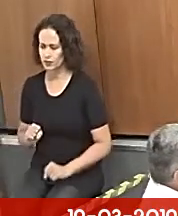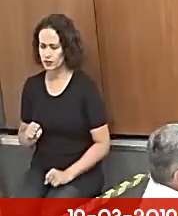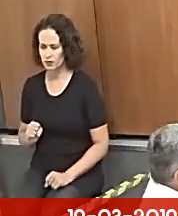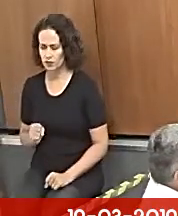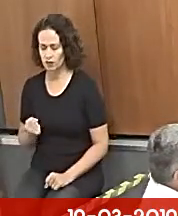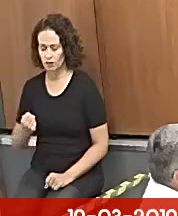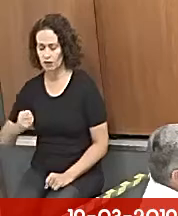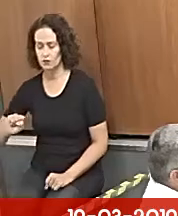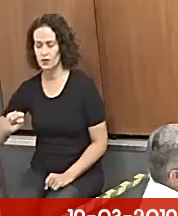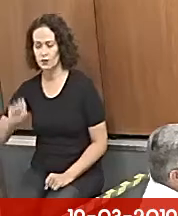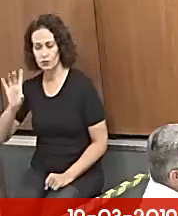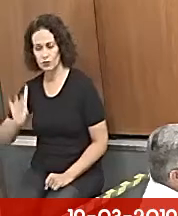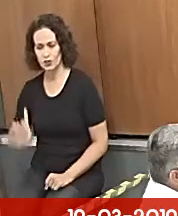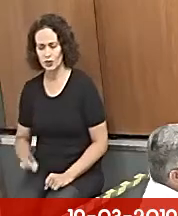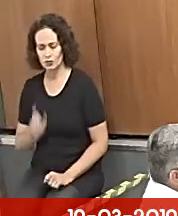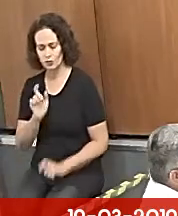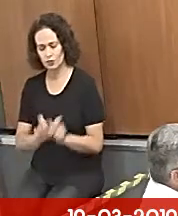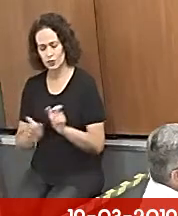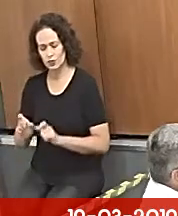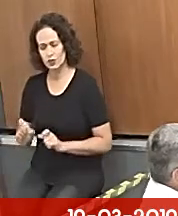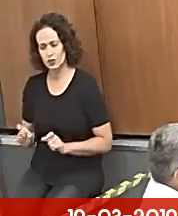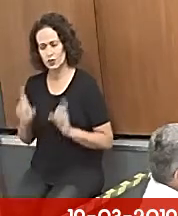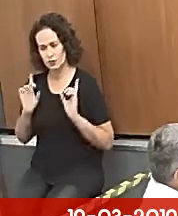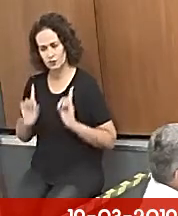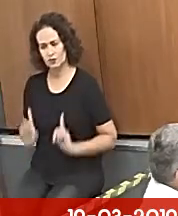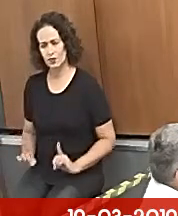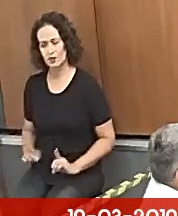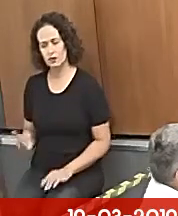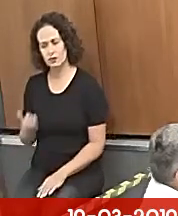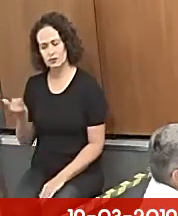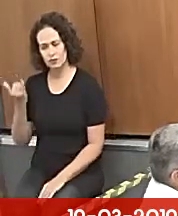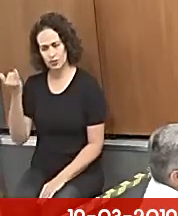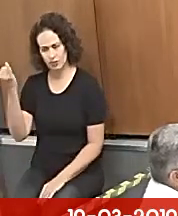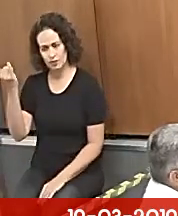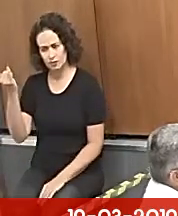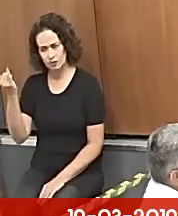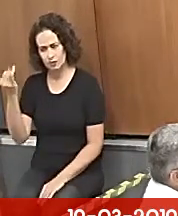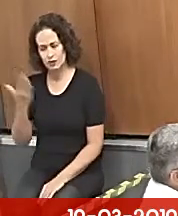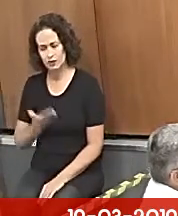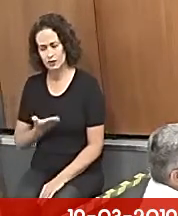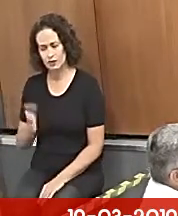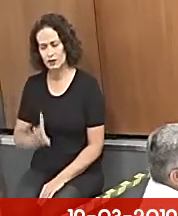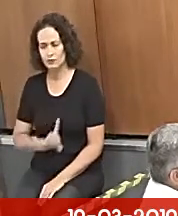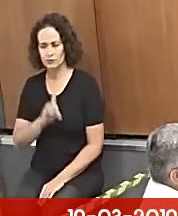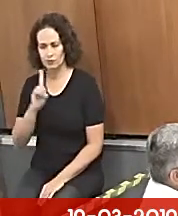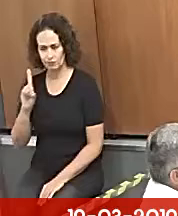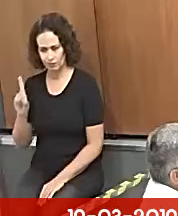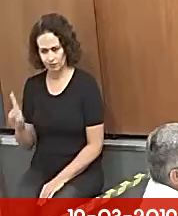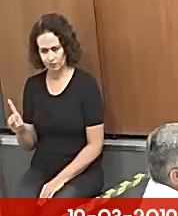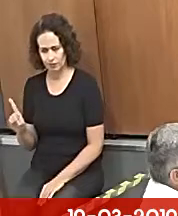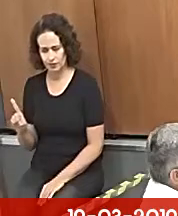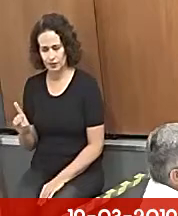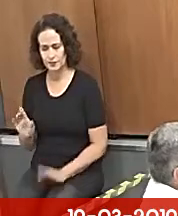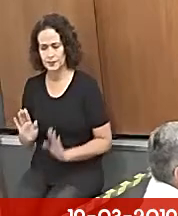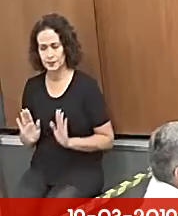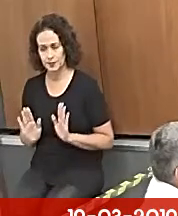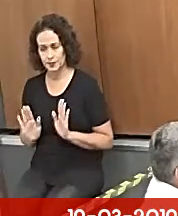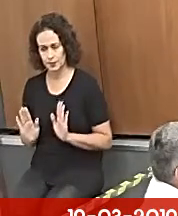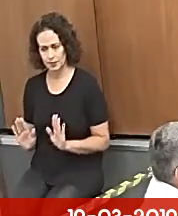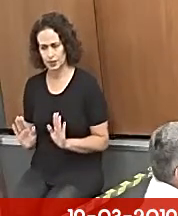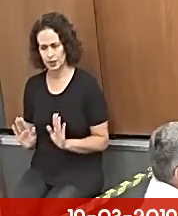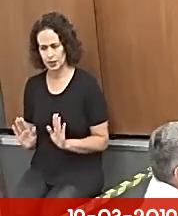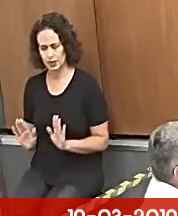das pessoas com deficiência né a importância dada dessa data né mas assim não